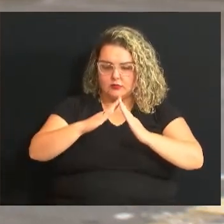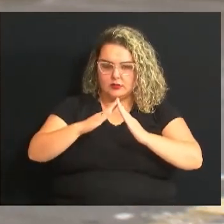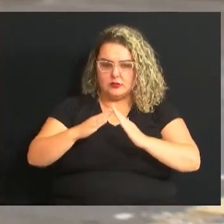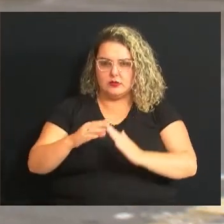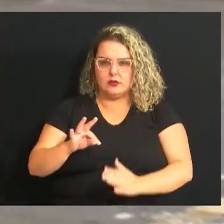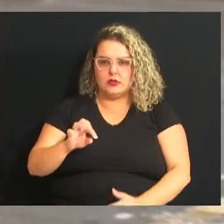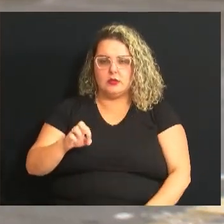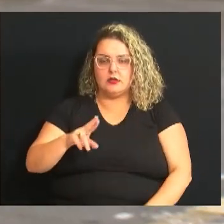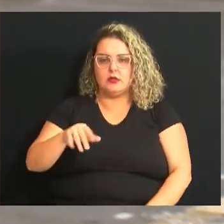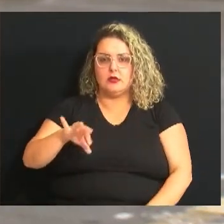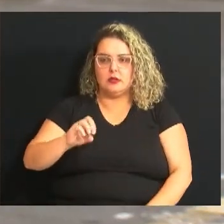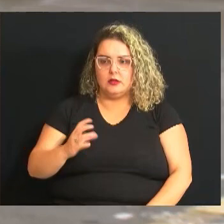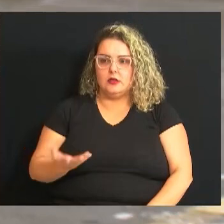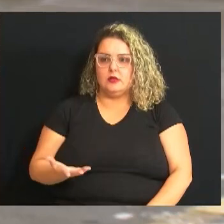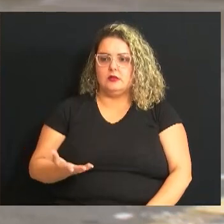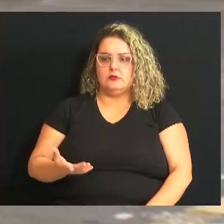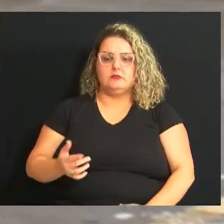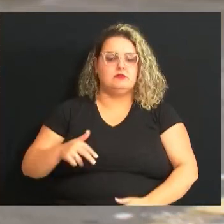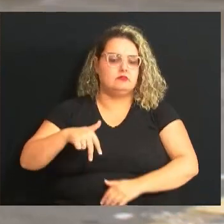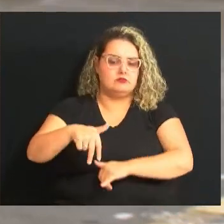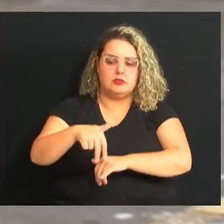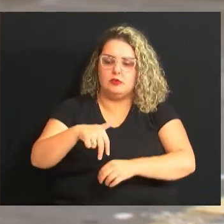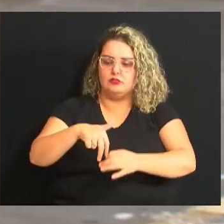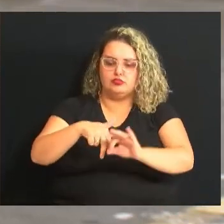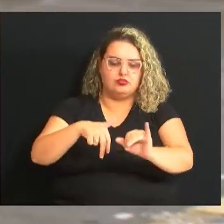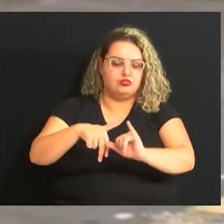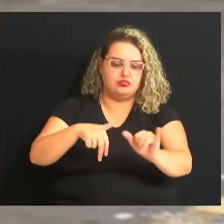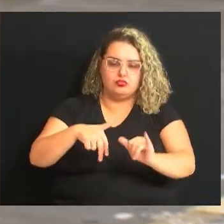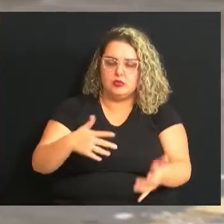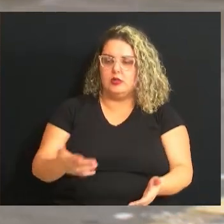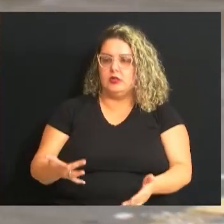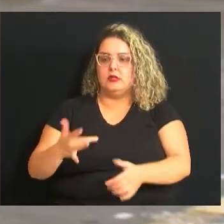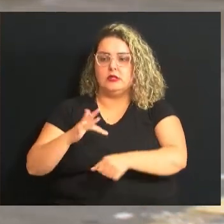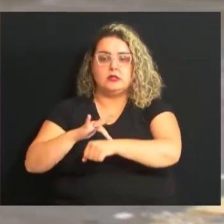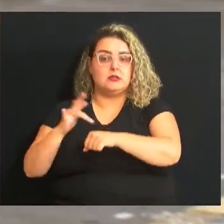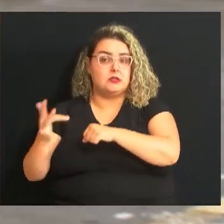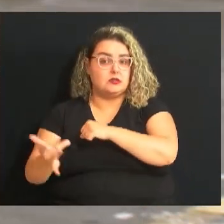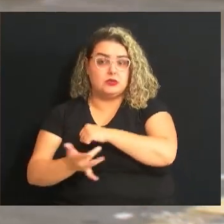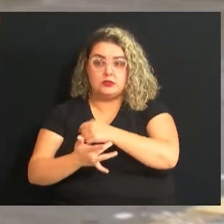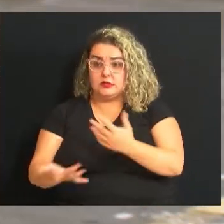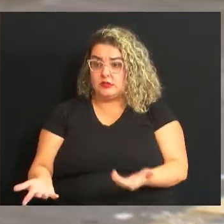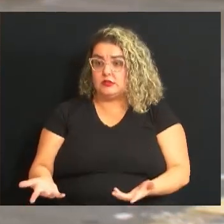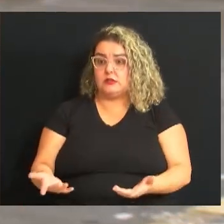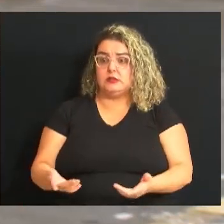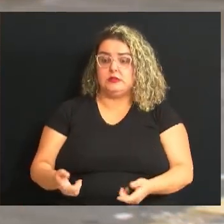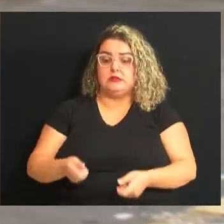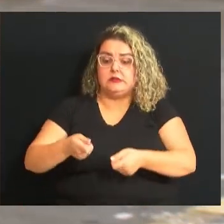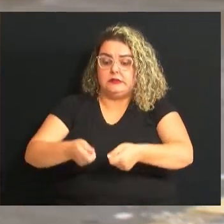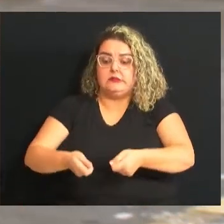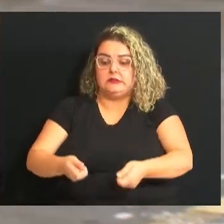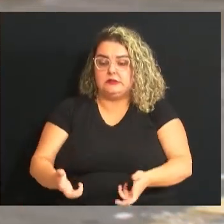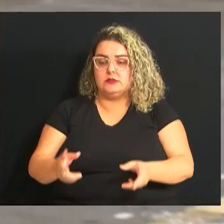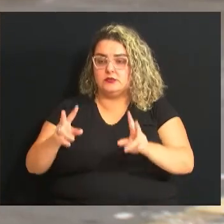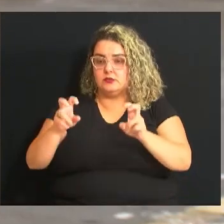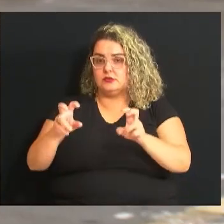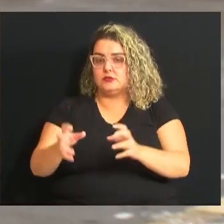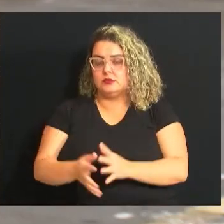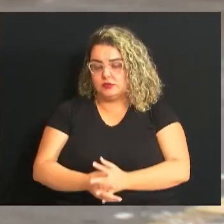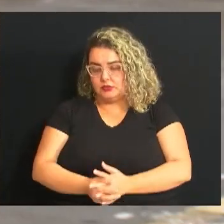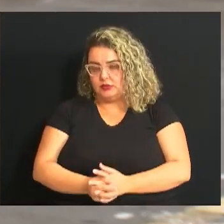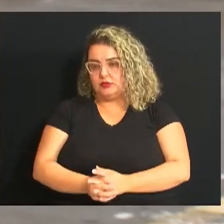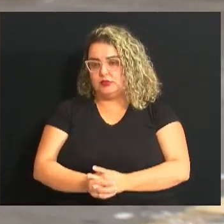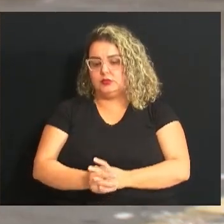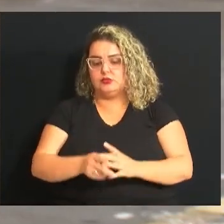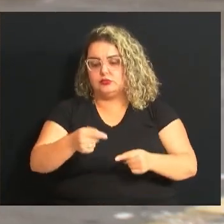sagrados, manifestações para as redes sociais, que é essa novidade das redes sociais, que também radicalizam esse